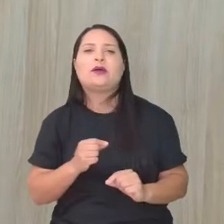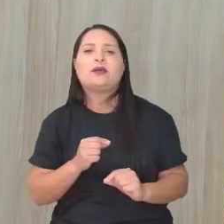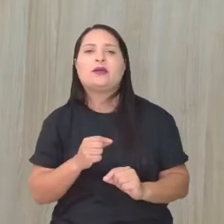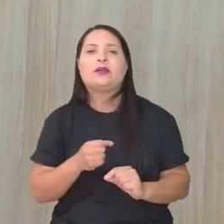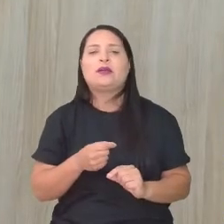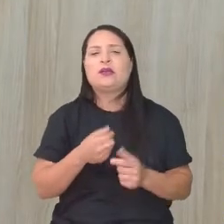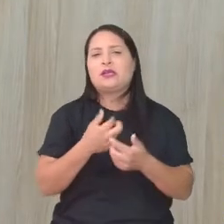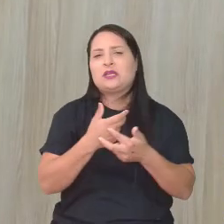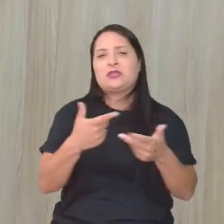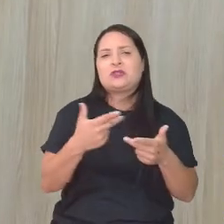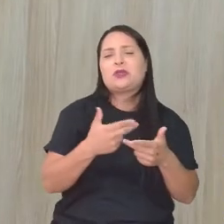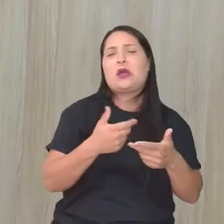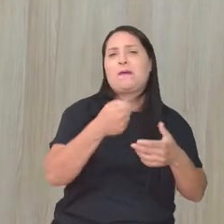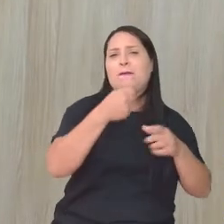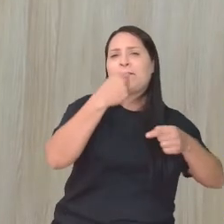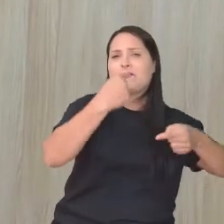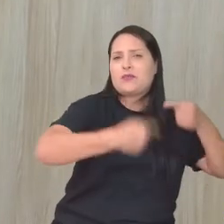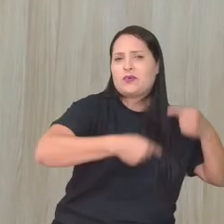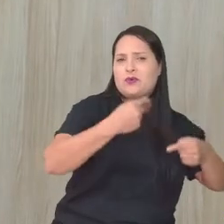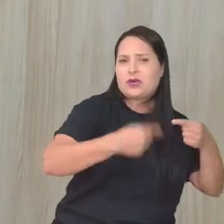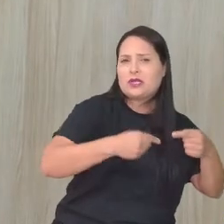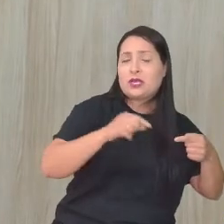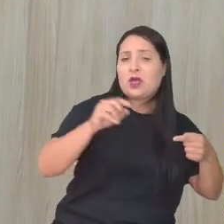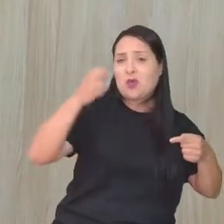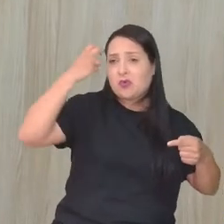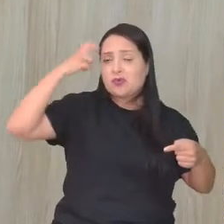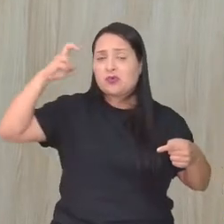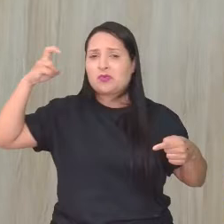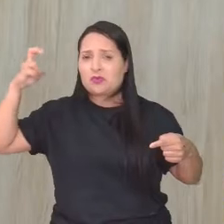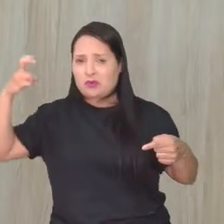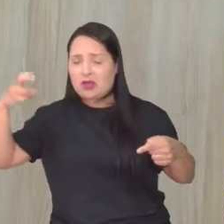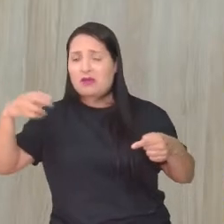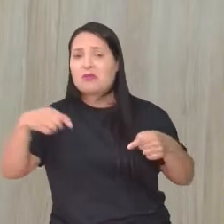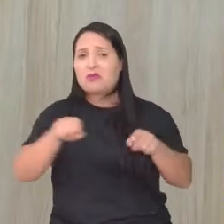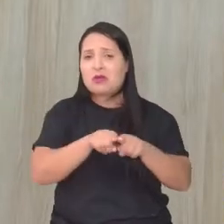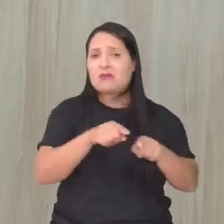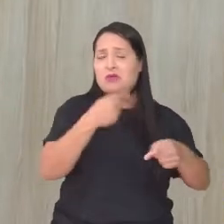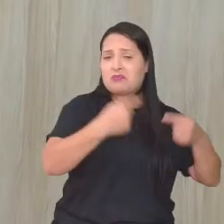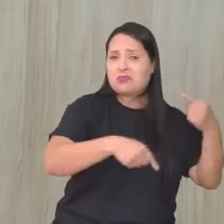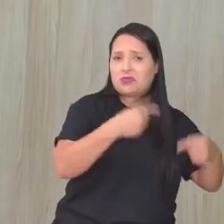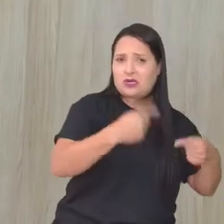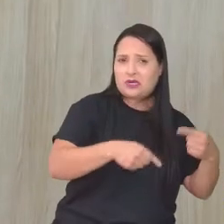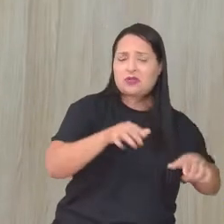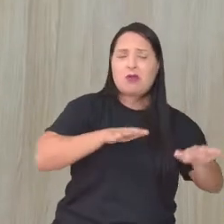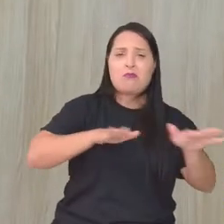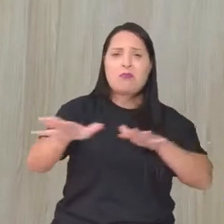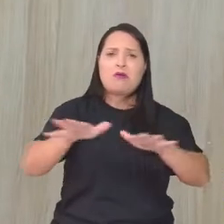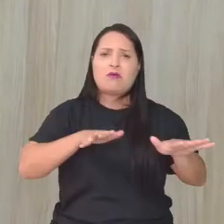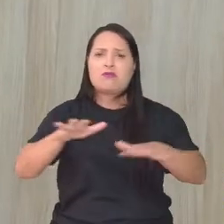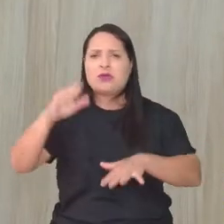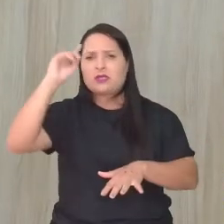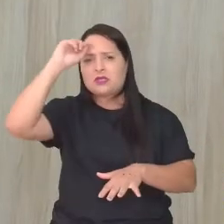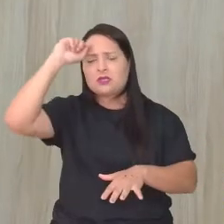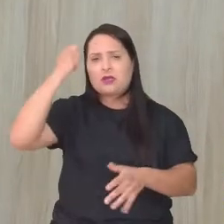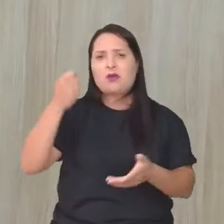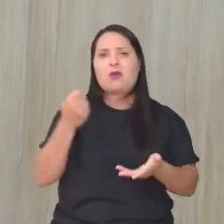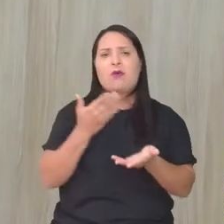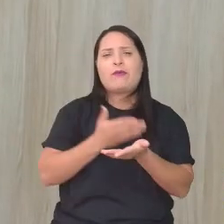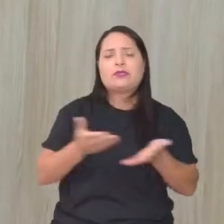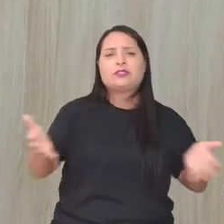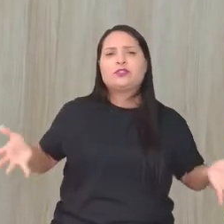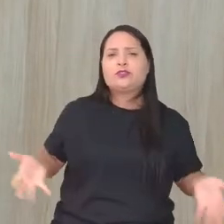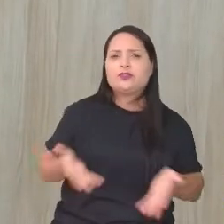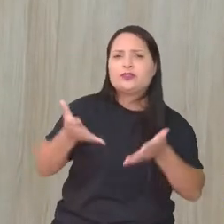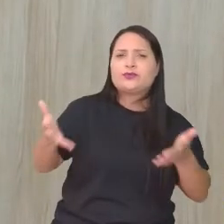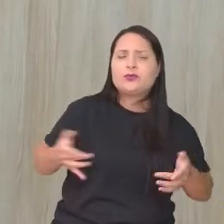só cultural, né, mas político, do próprio movimento, né, negro, que começou a trazer essas discussões, né, para